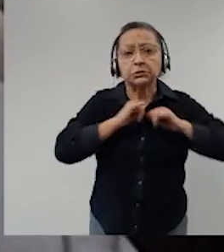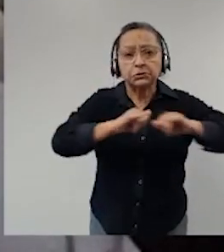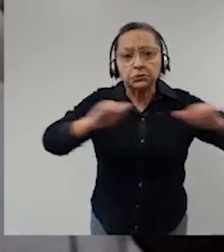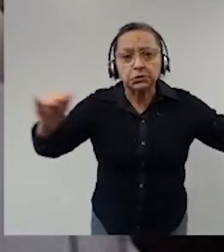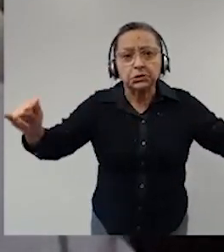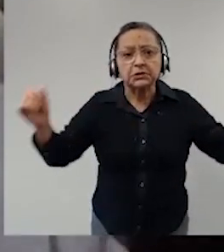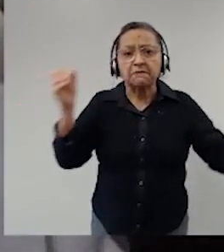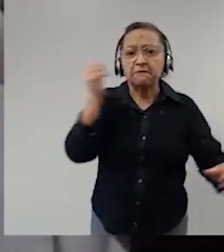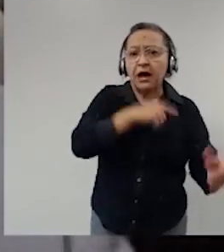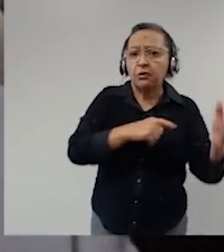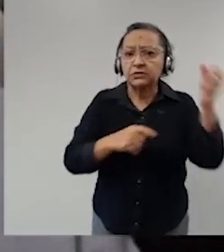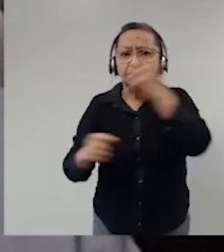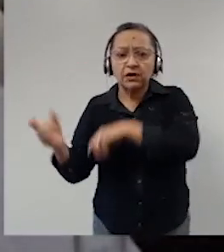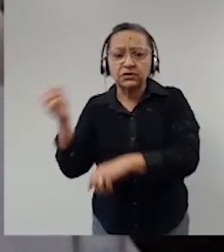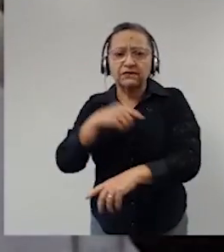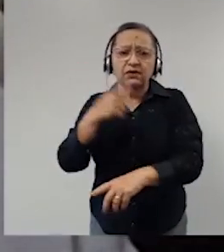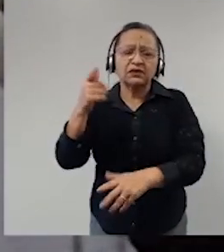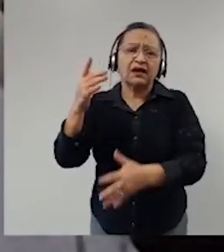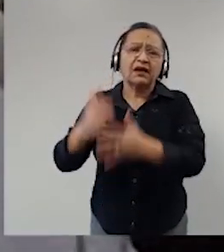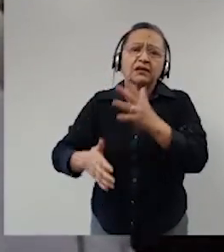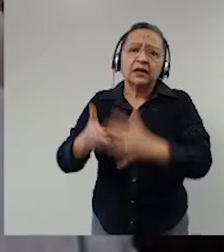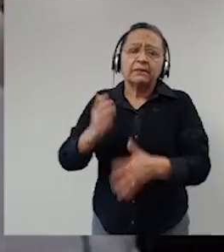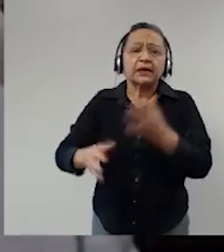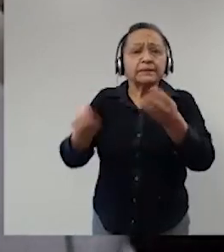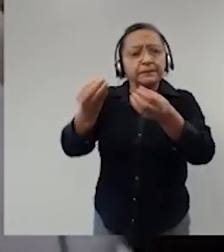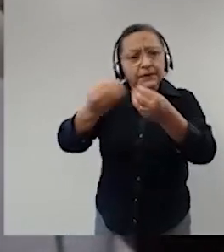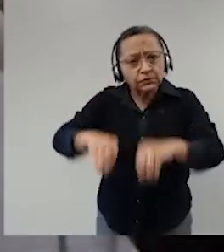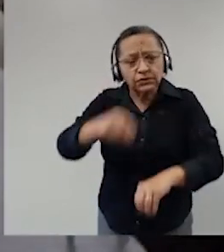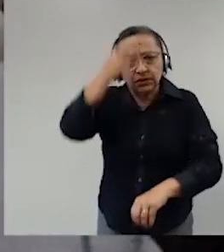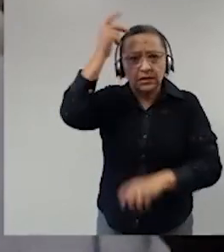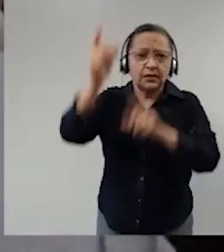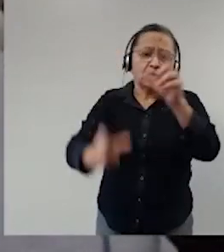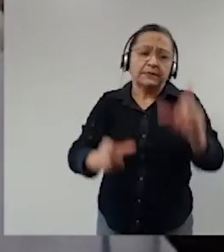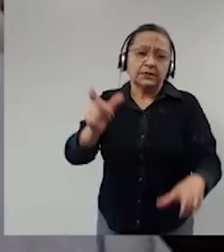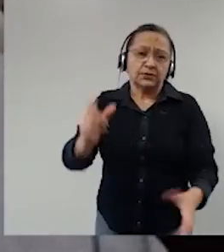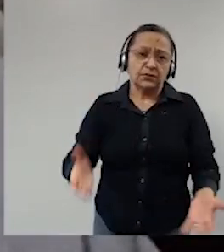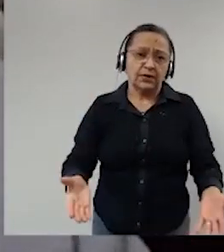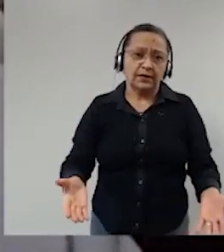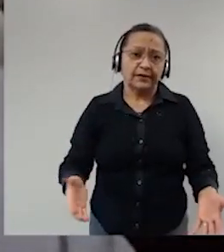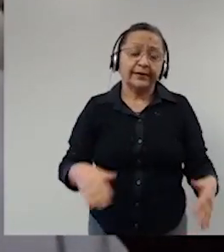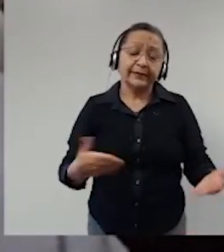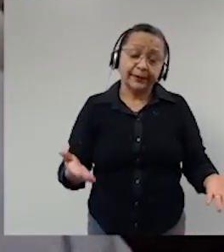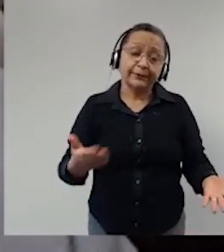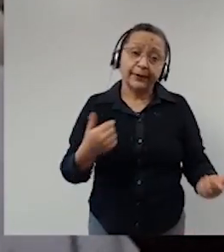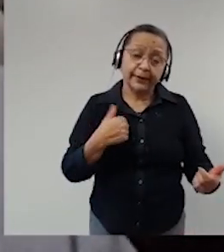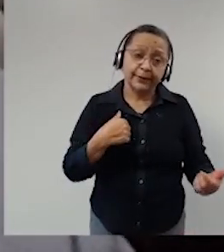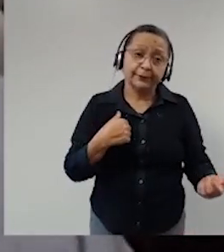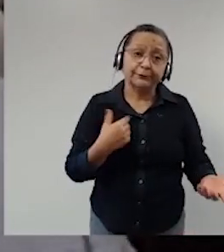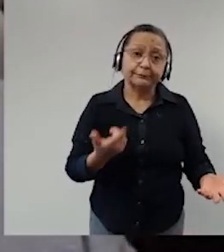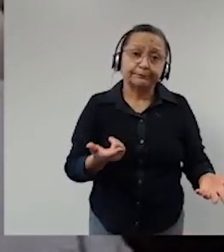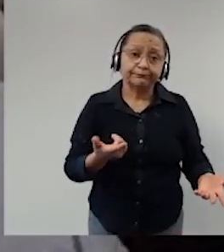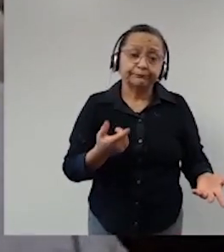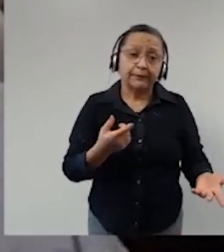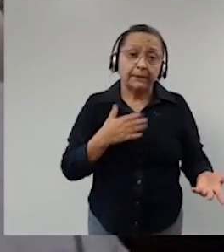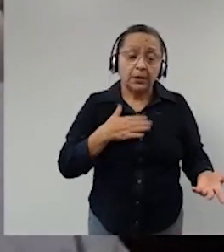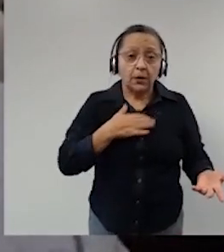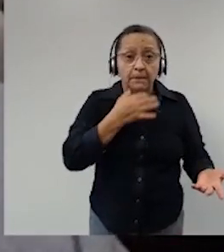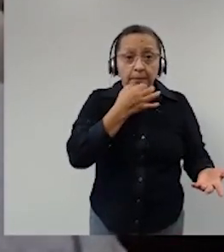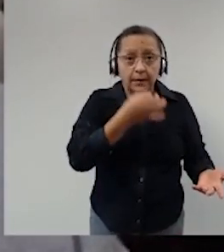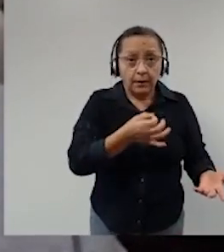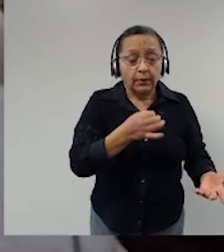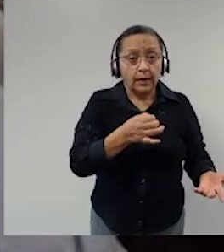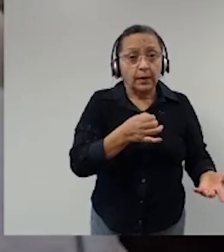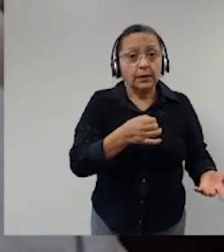produzir efeito de manipular as pessoas, né? Então, eu diria que o ambiente